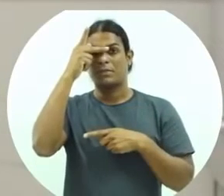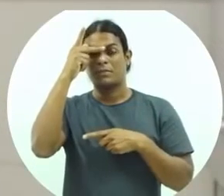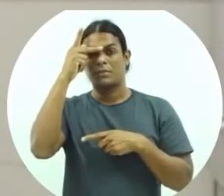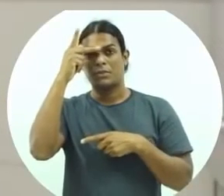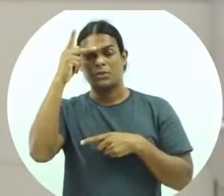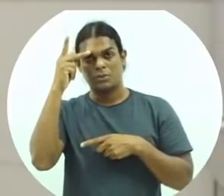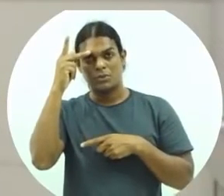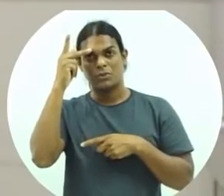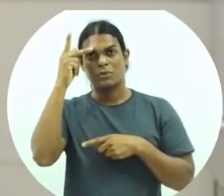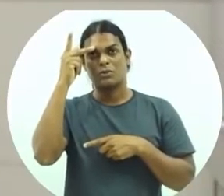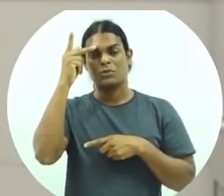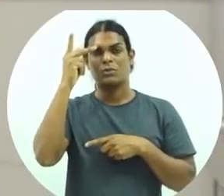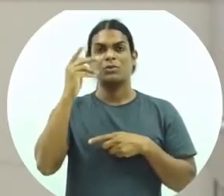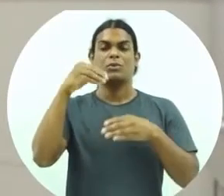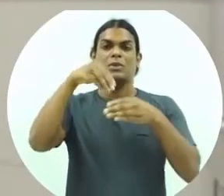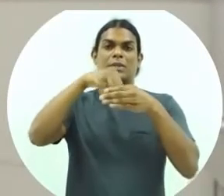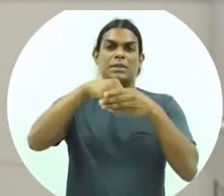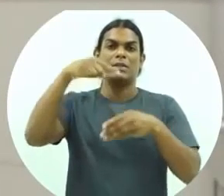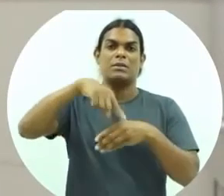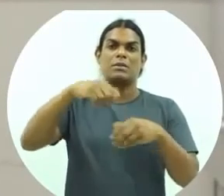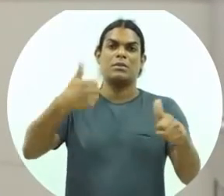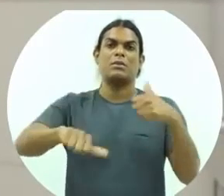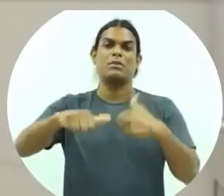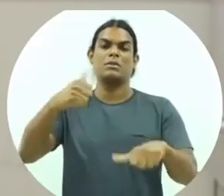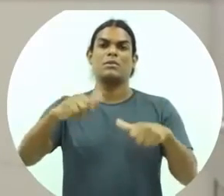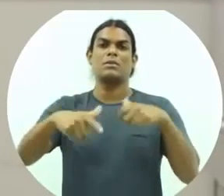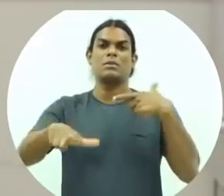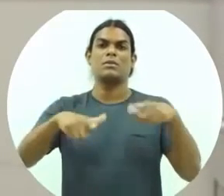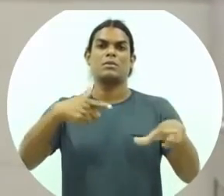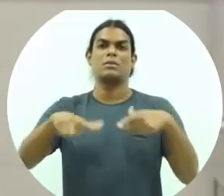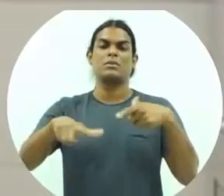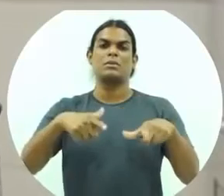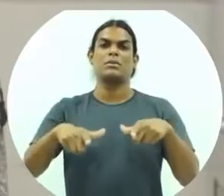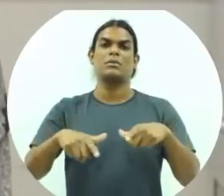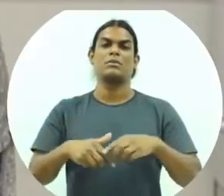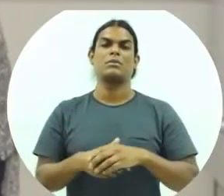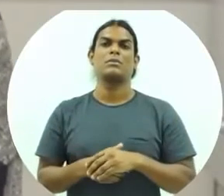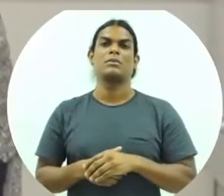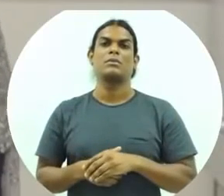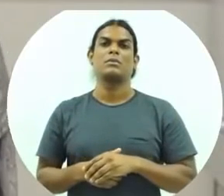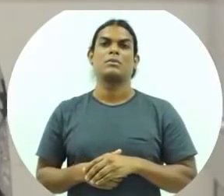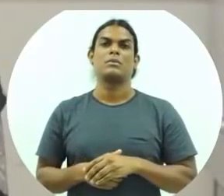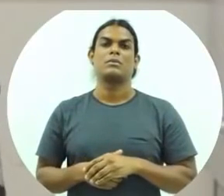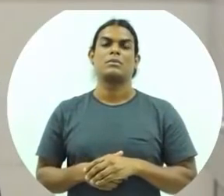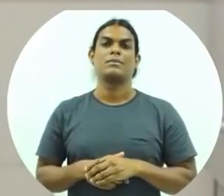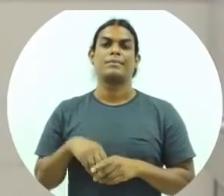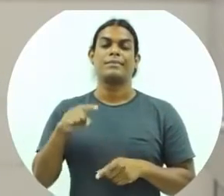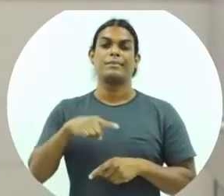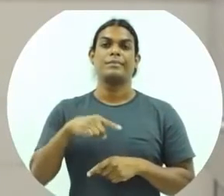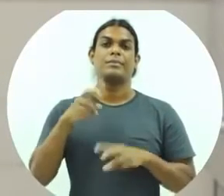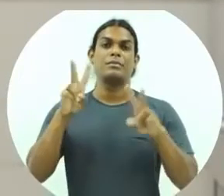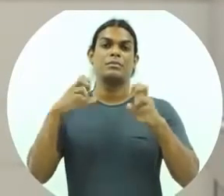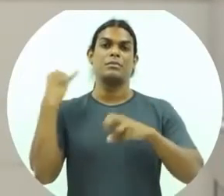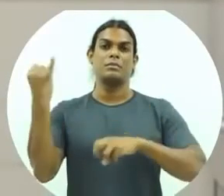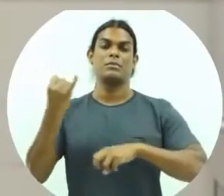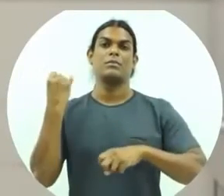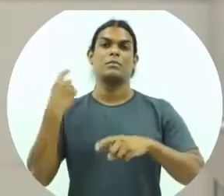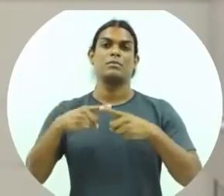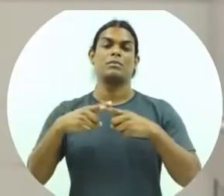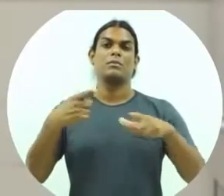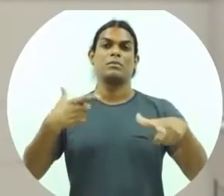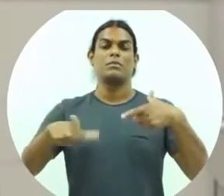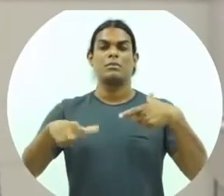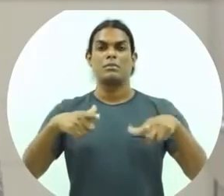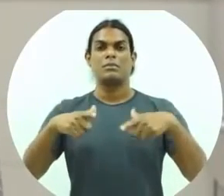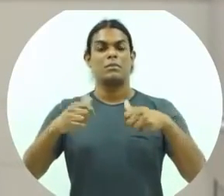envolvidas na avaliação de desempenho a percebem como uma situação de recompensa ou de punição pelo desempenho. Isso é uma coisa muito importante. A avaliação